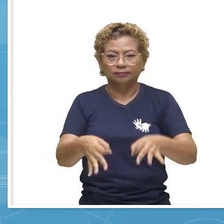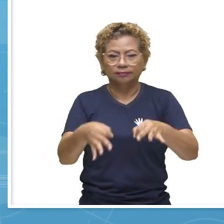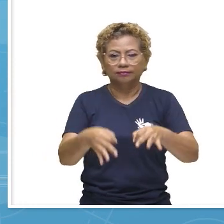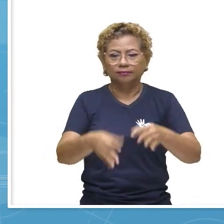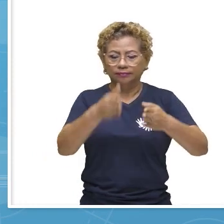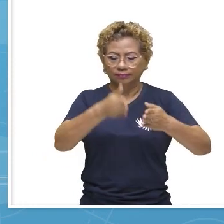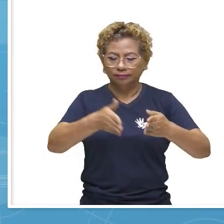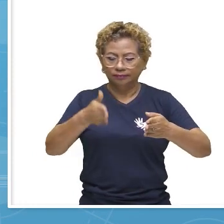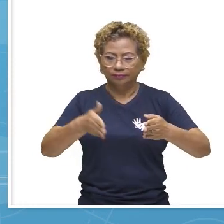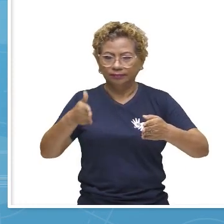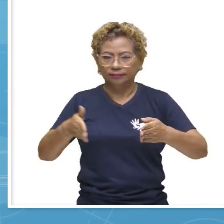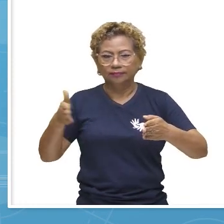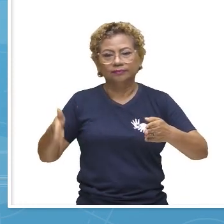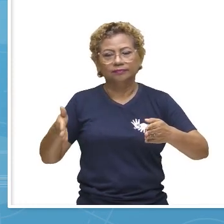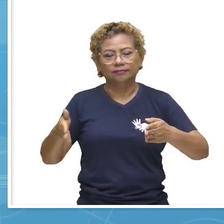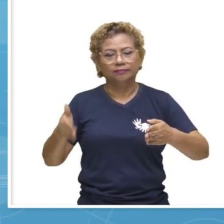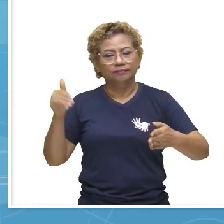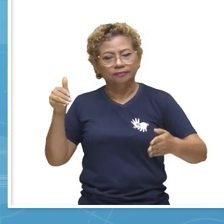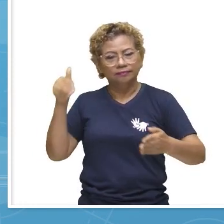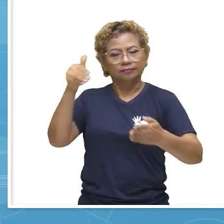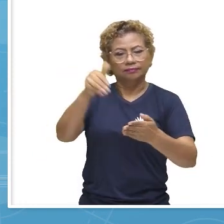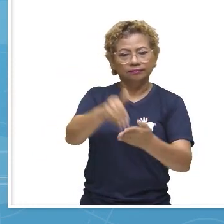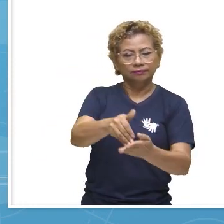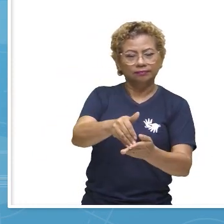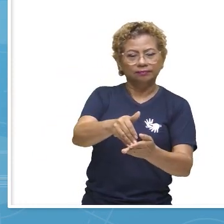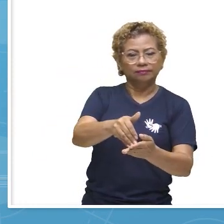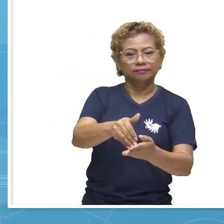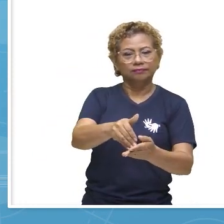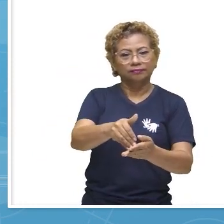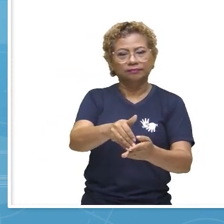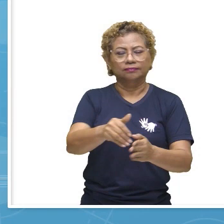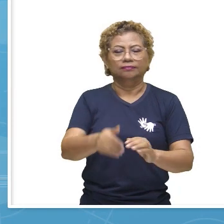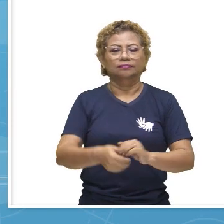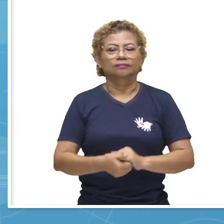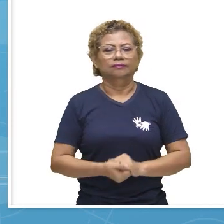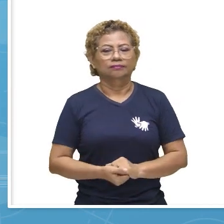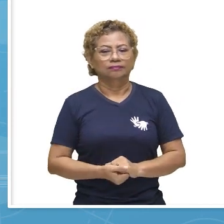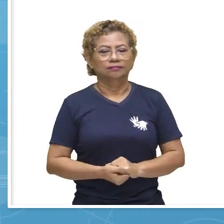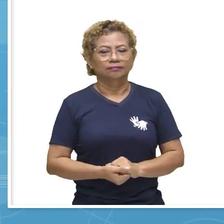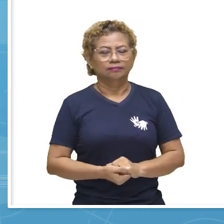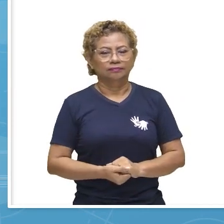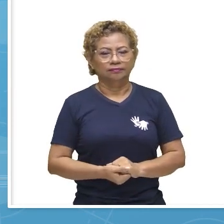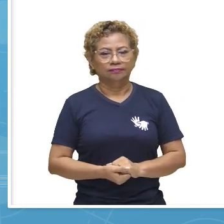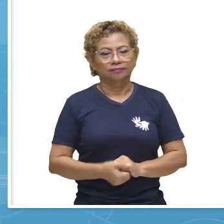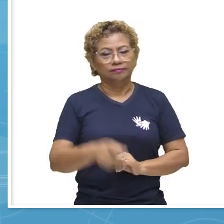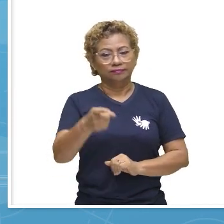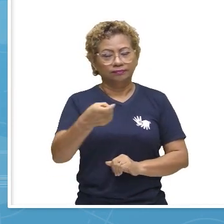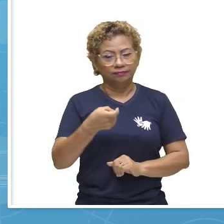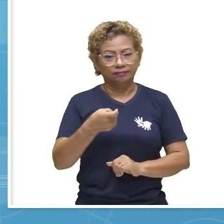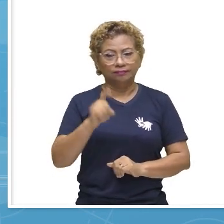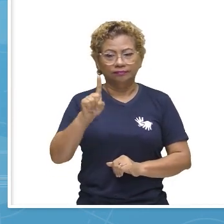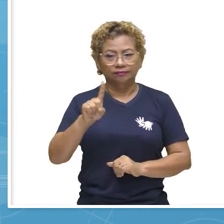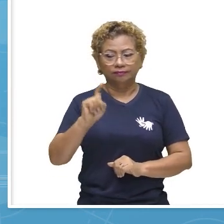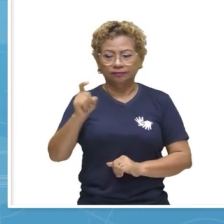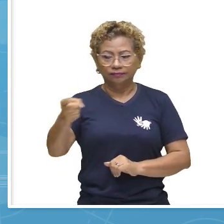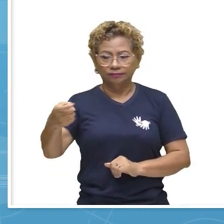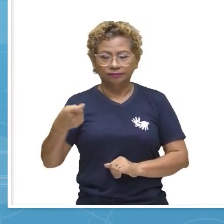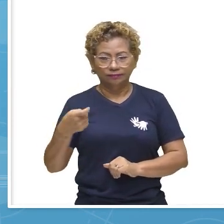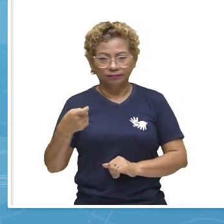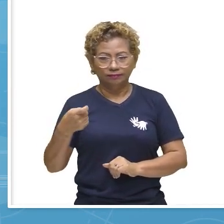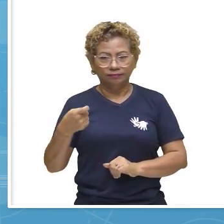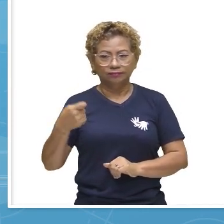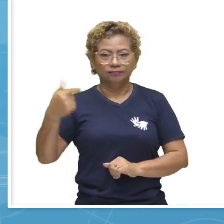grau, e encontrar x1 igual a 2 e x2 igual a menos 12. A gente não tem